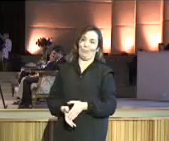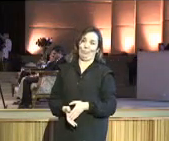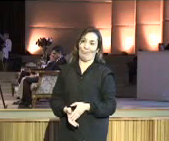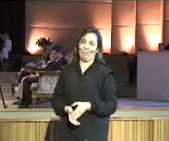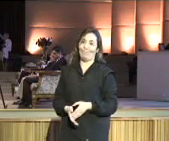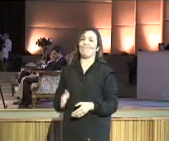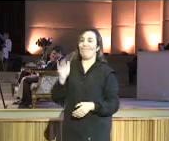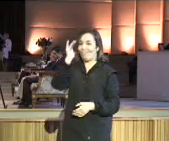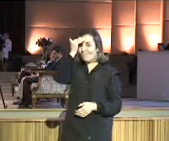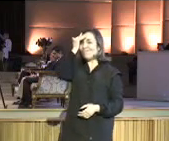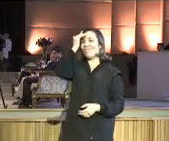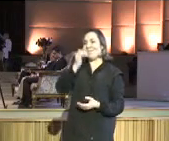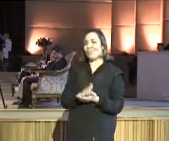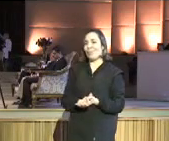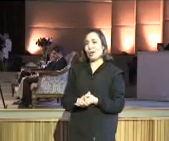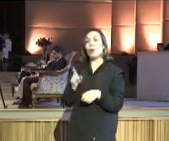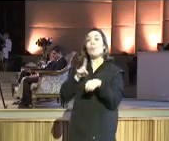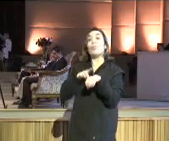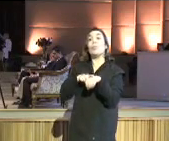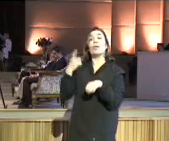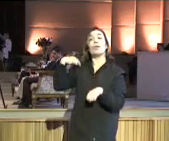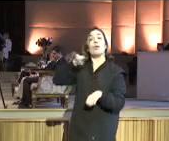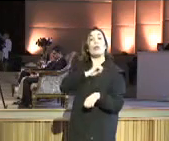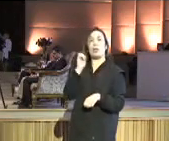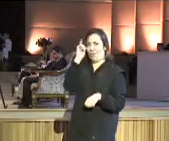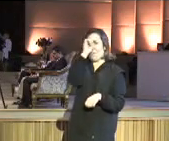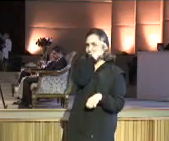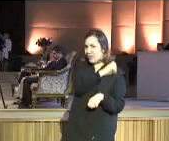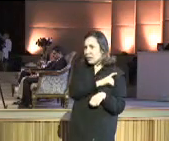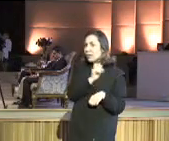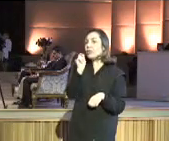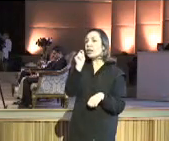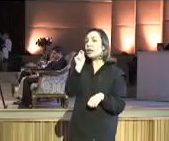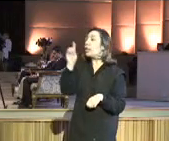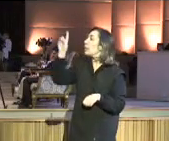perspectiva, Deus dá graça.